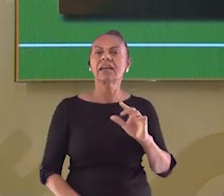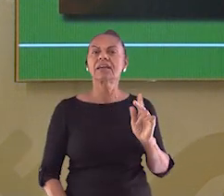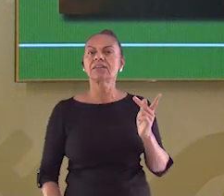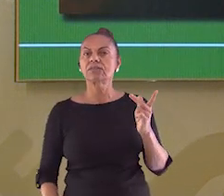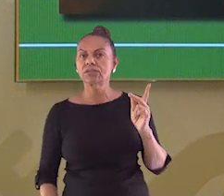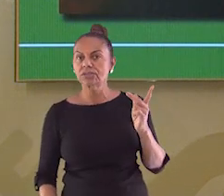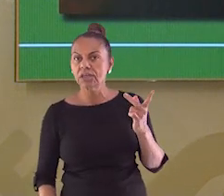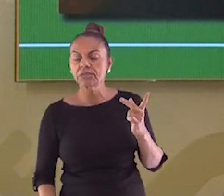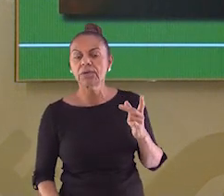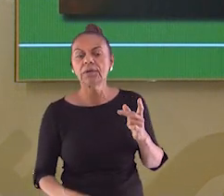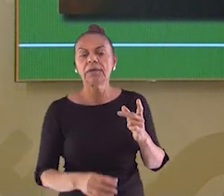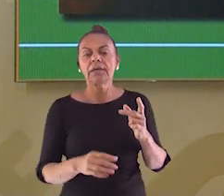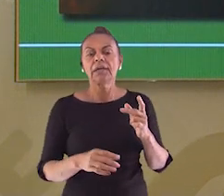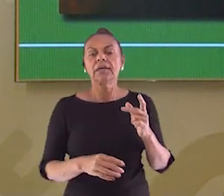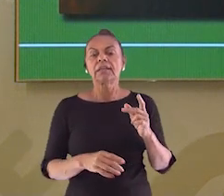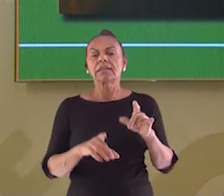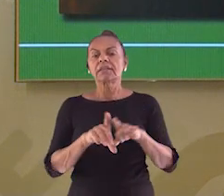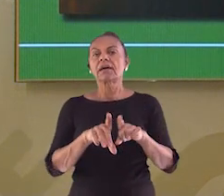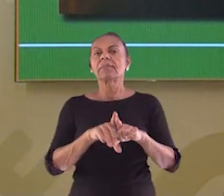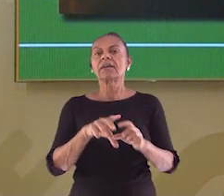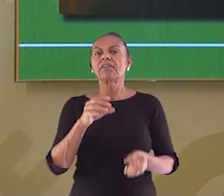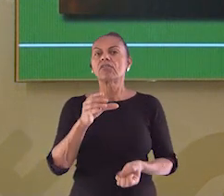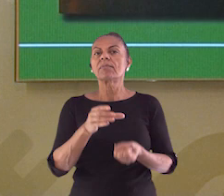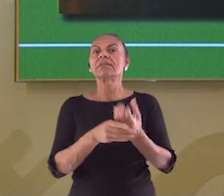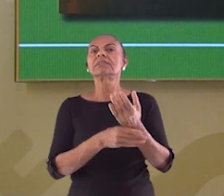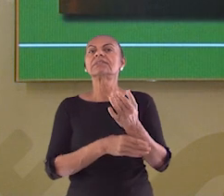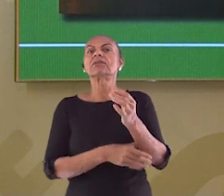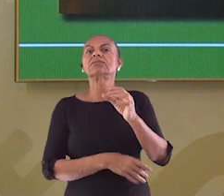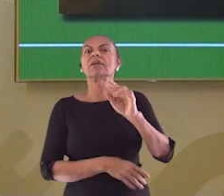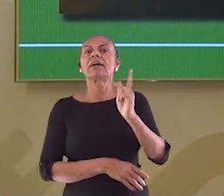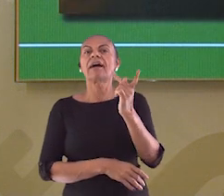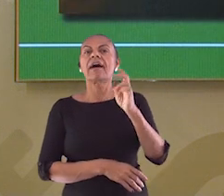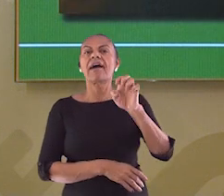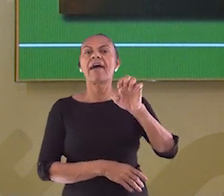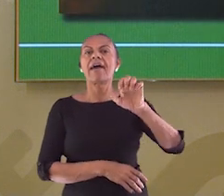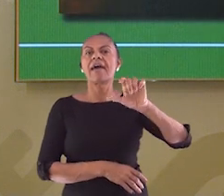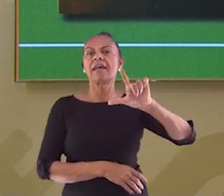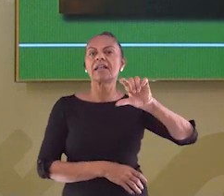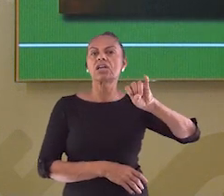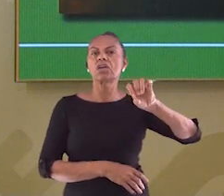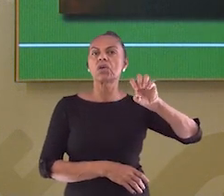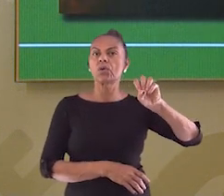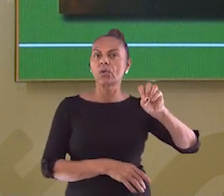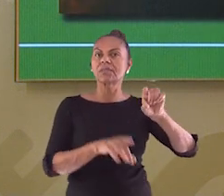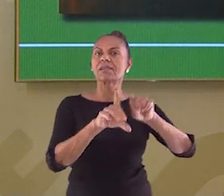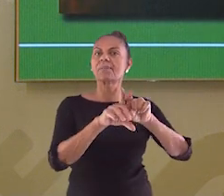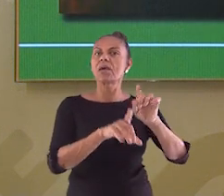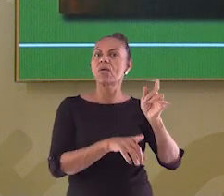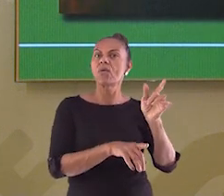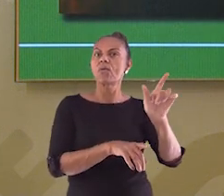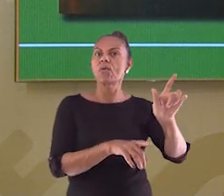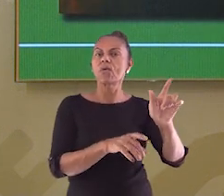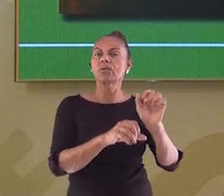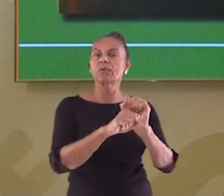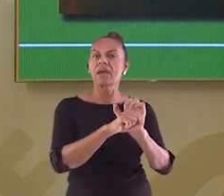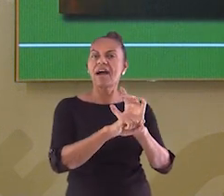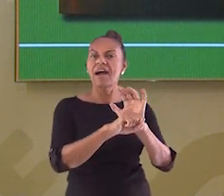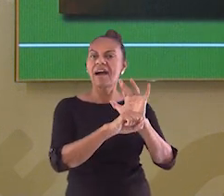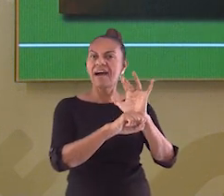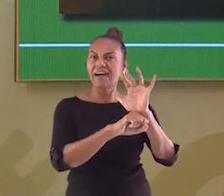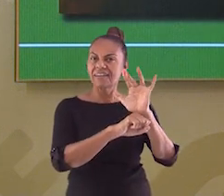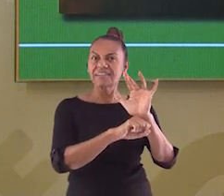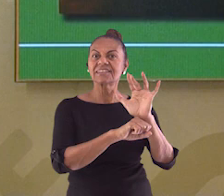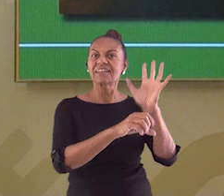dos átomos de hidrogênio e resulta na formação do hélio. O hélio é outro gás presente na radiação do